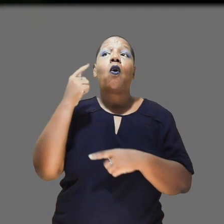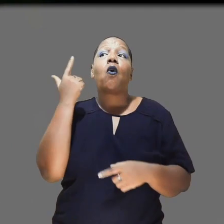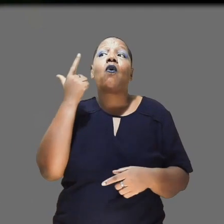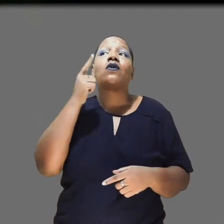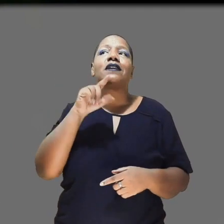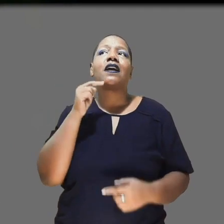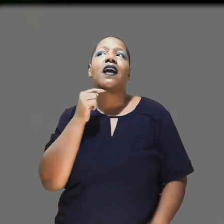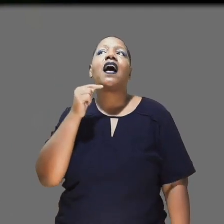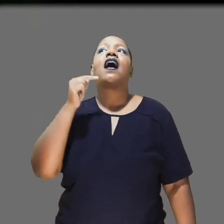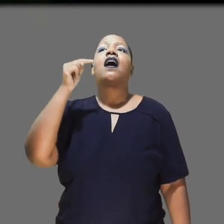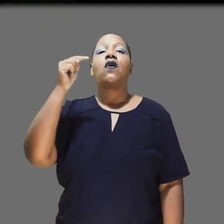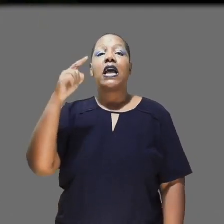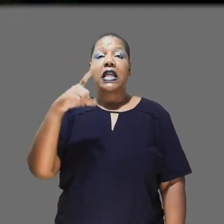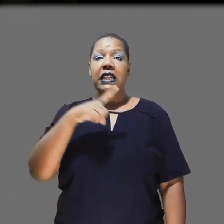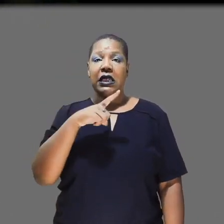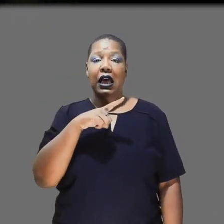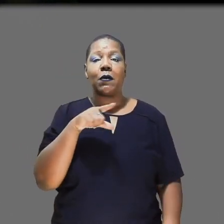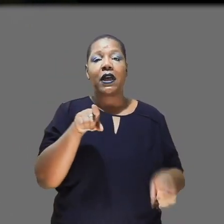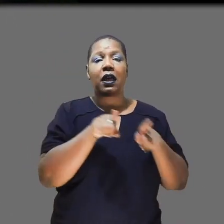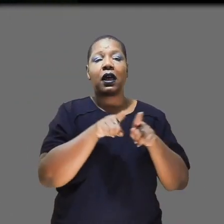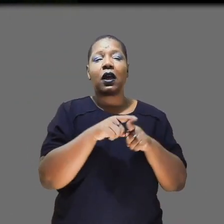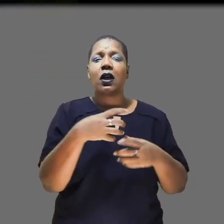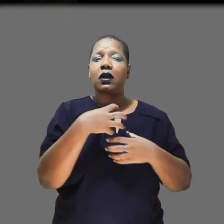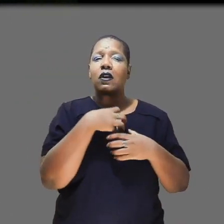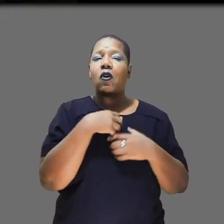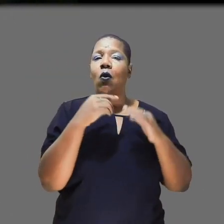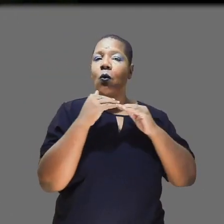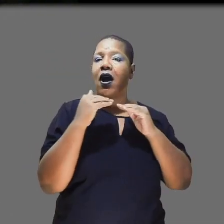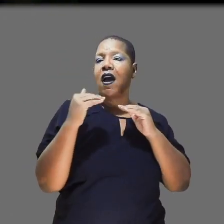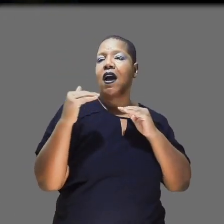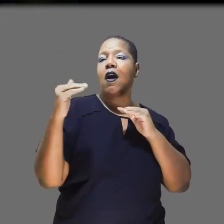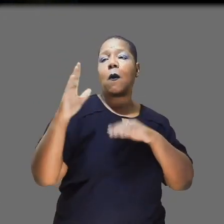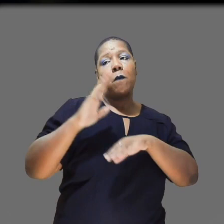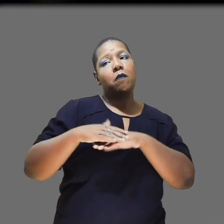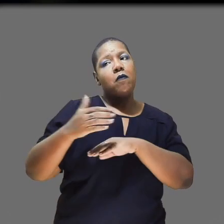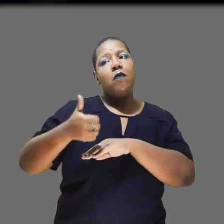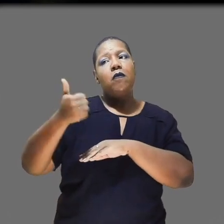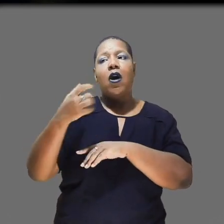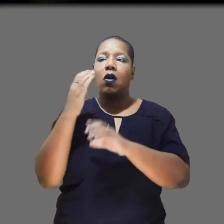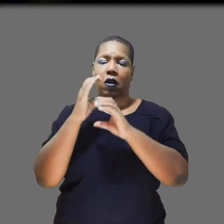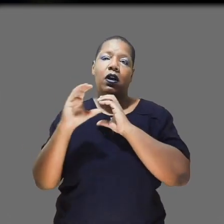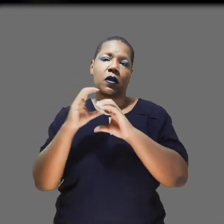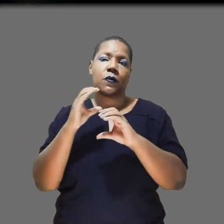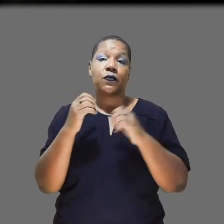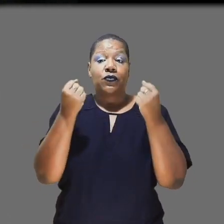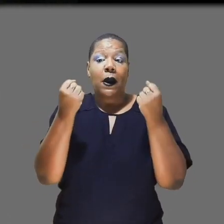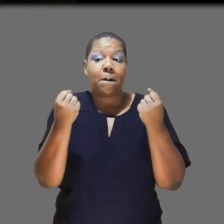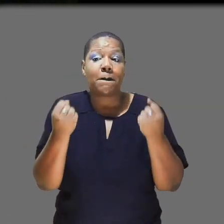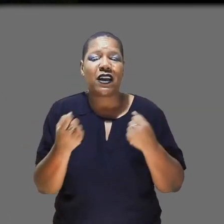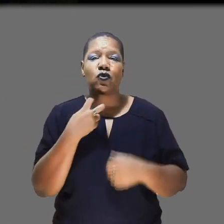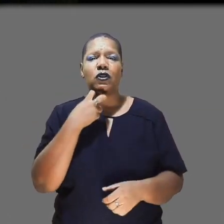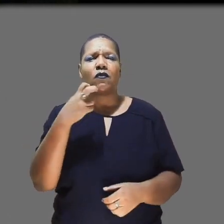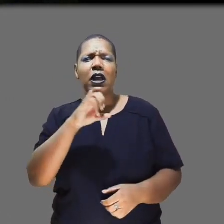emitir; tessitura vocal, que é a região da extensão vocal mais favorável para o canto; peso da voz, se